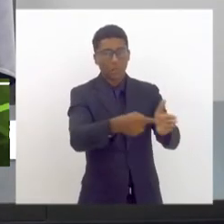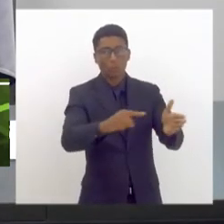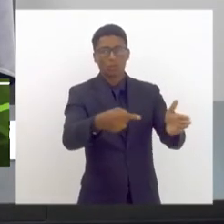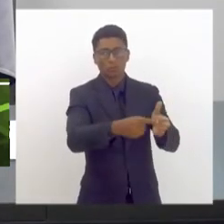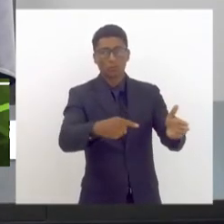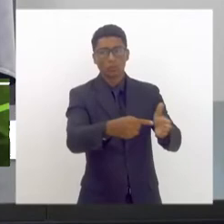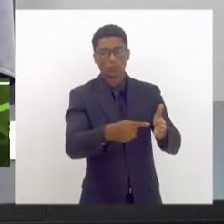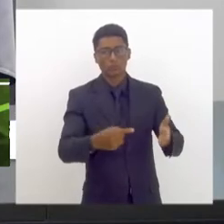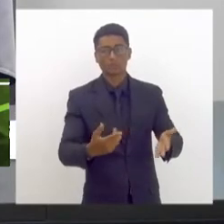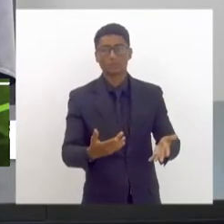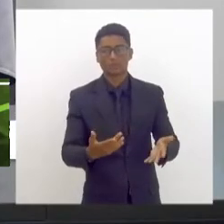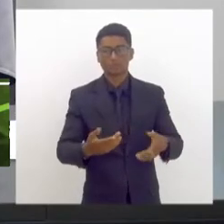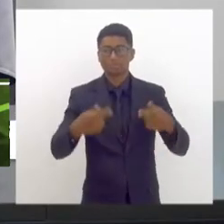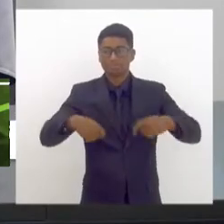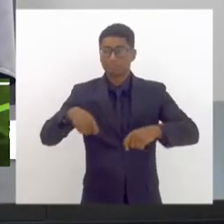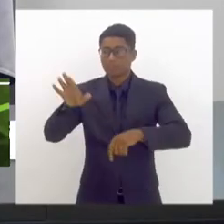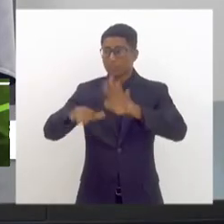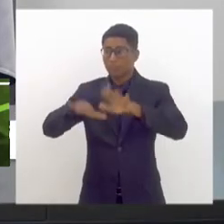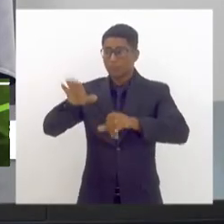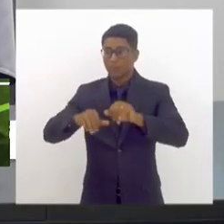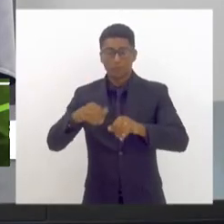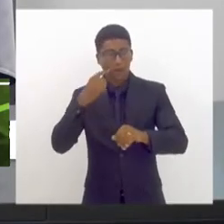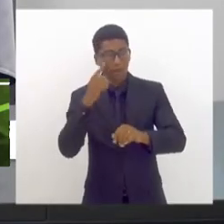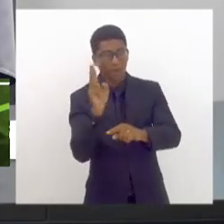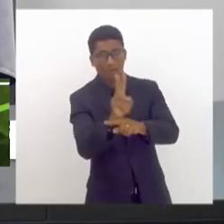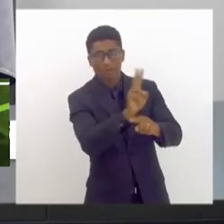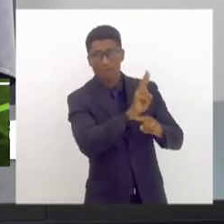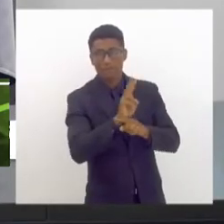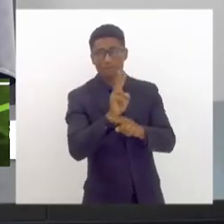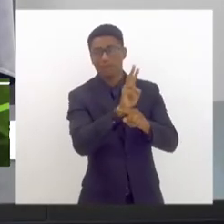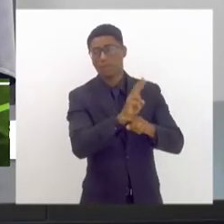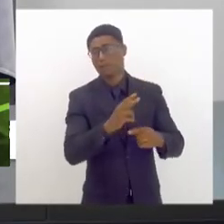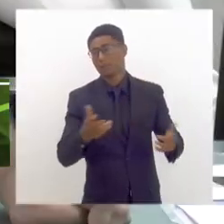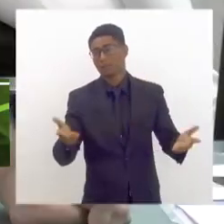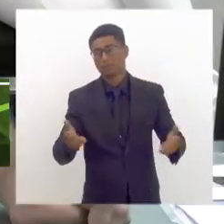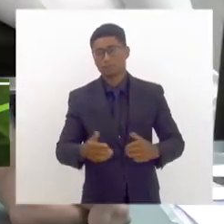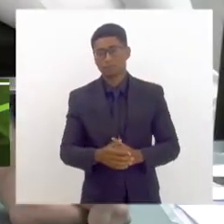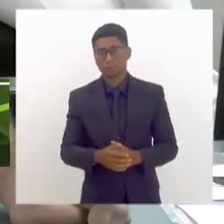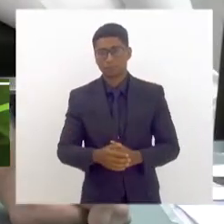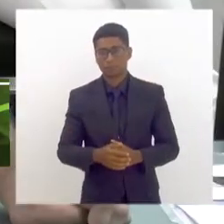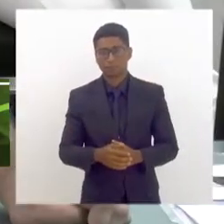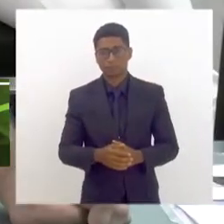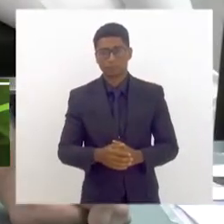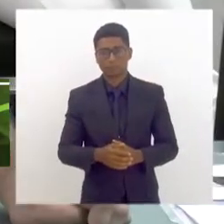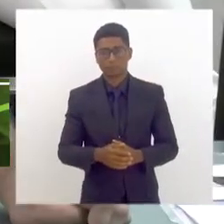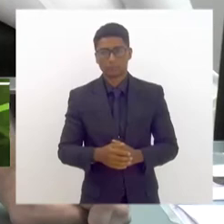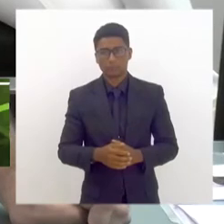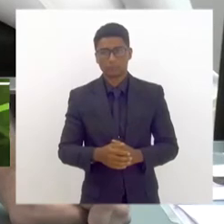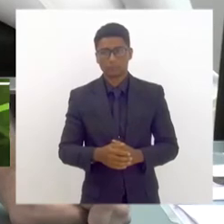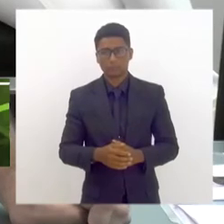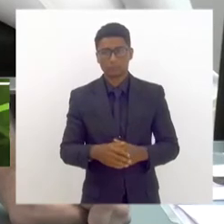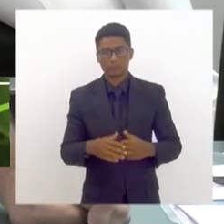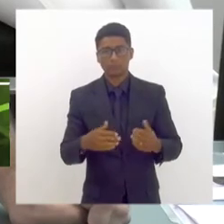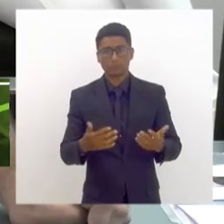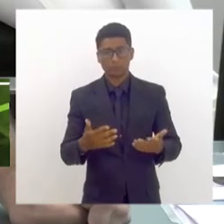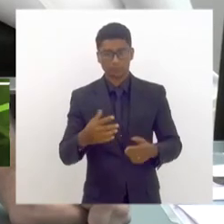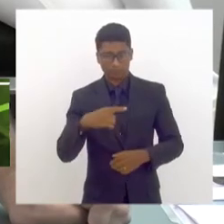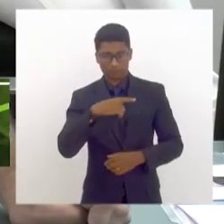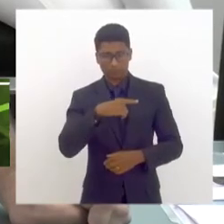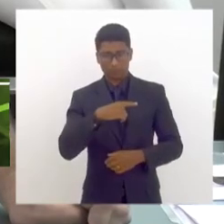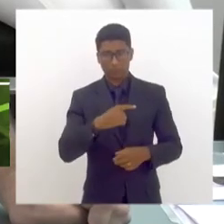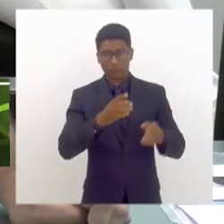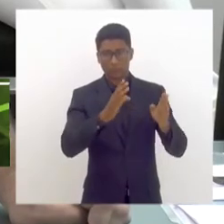porque estão com corpo aí também. A inspeção, deputado, tem um processo